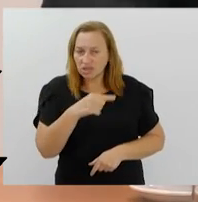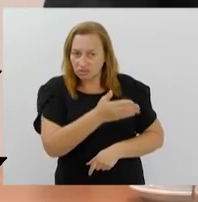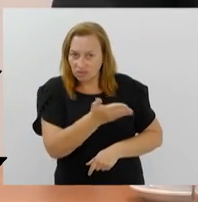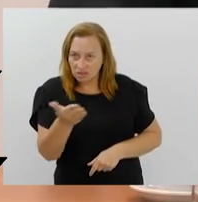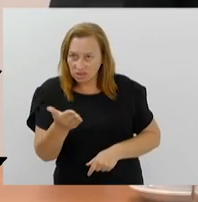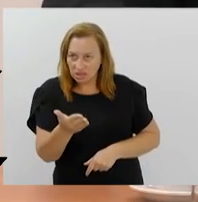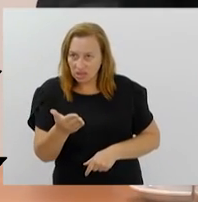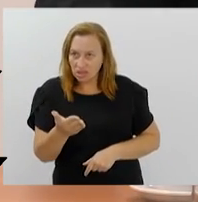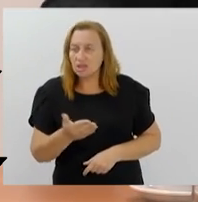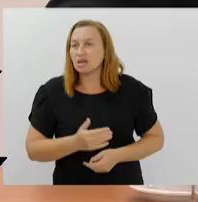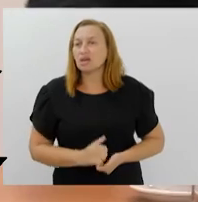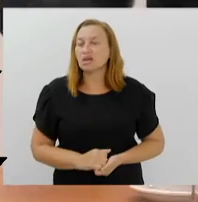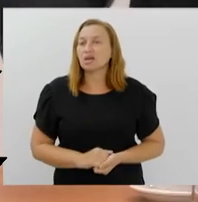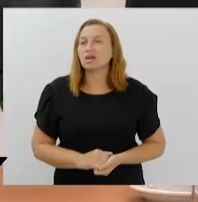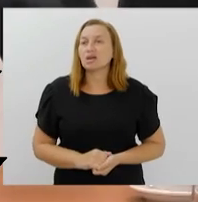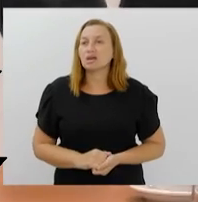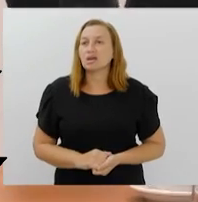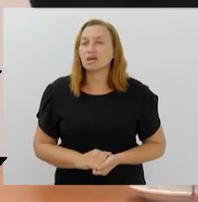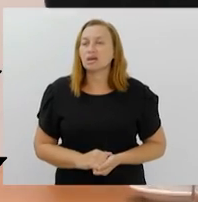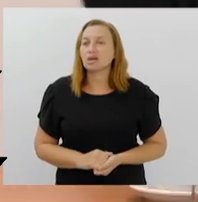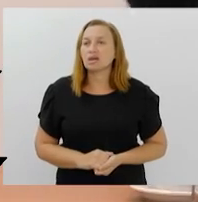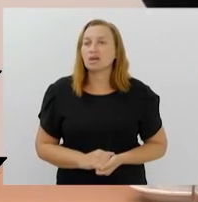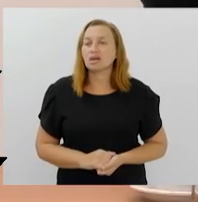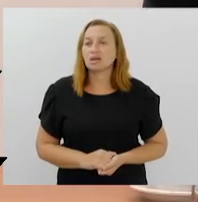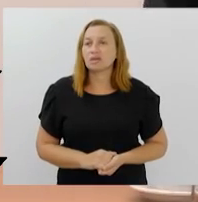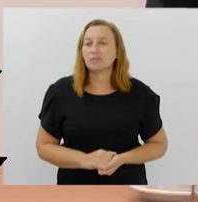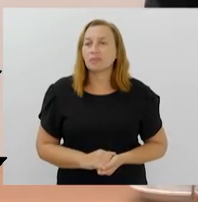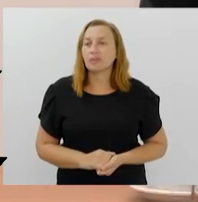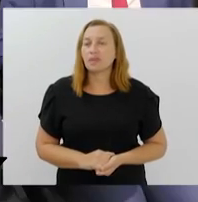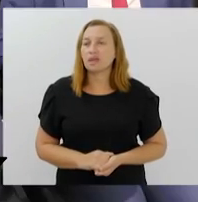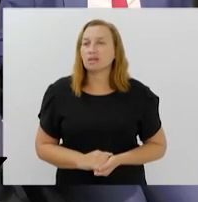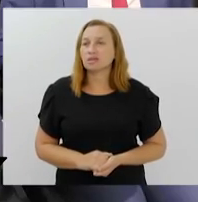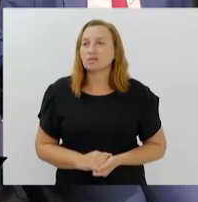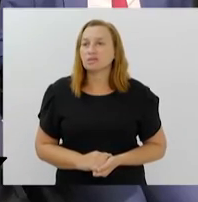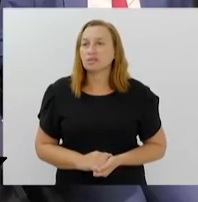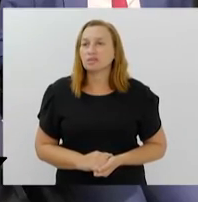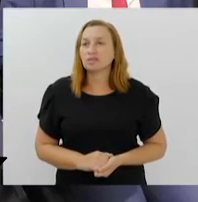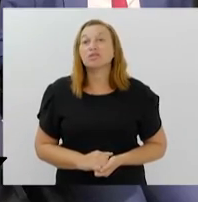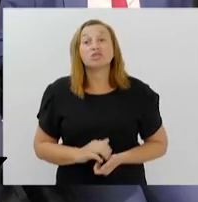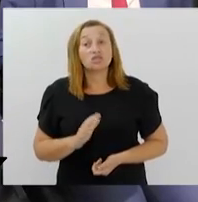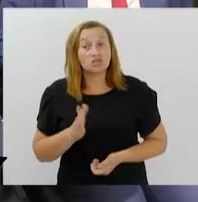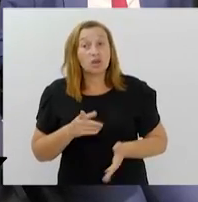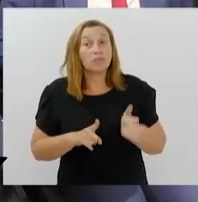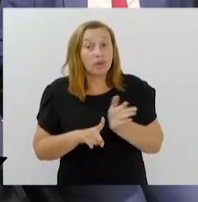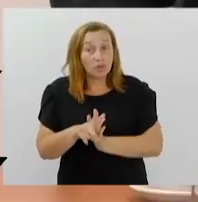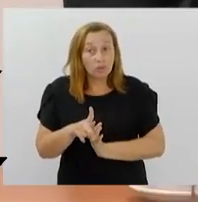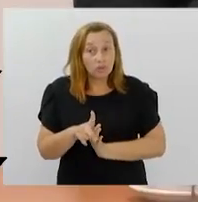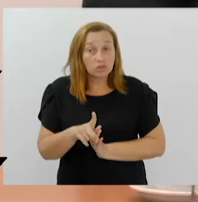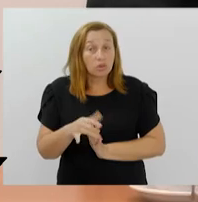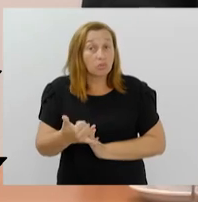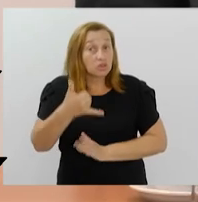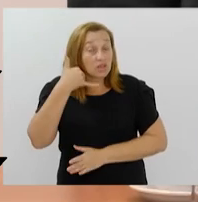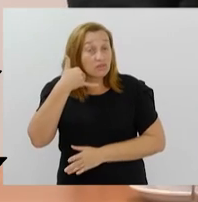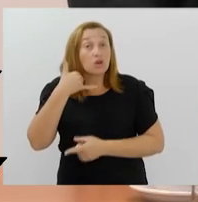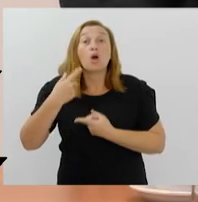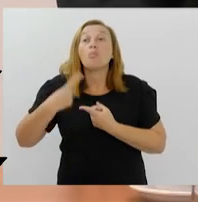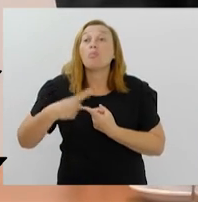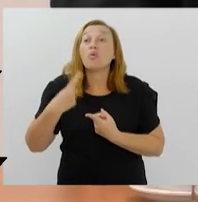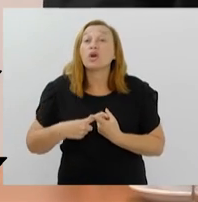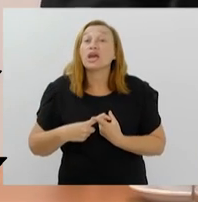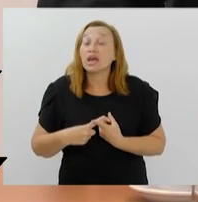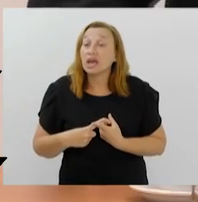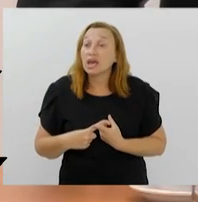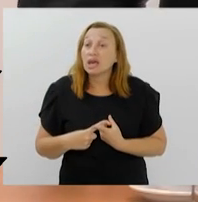manda bucha E já pergunta já Pergunta para ele aí por telefone por que eles